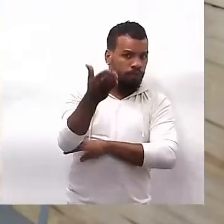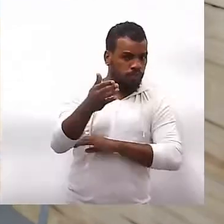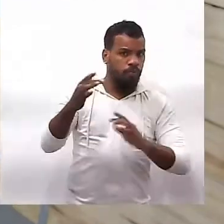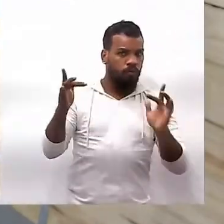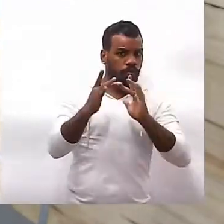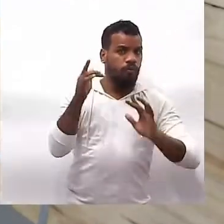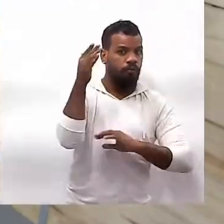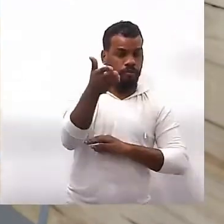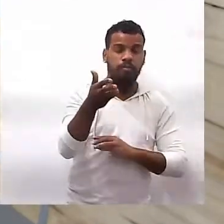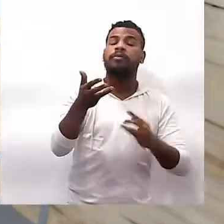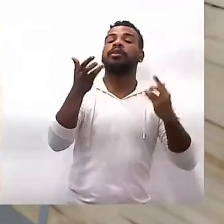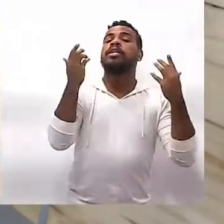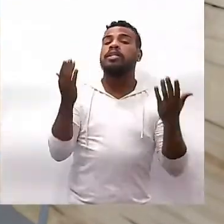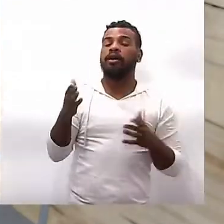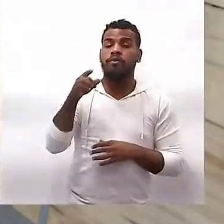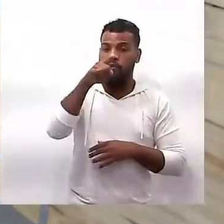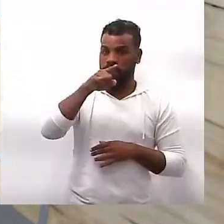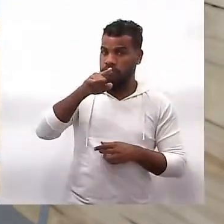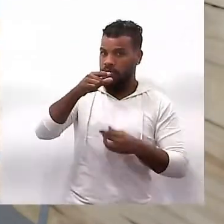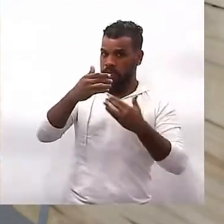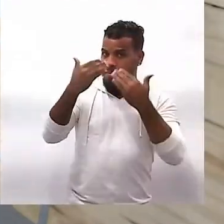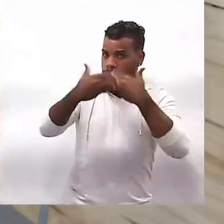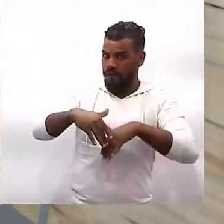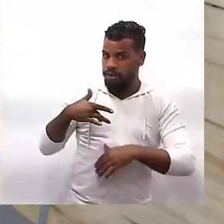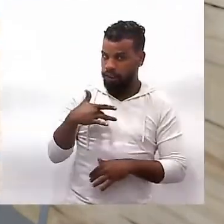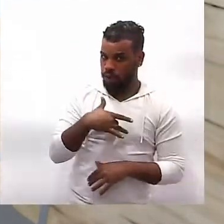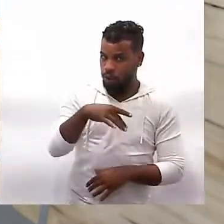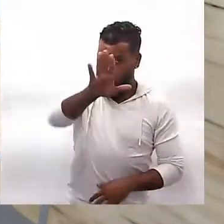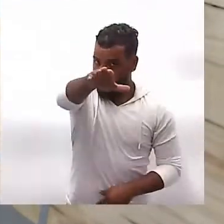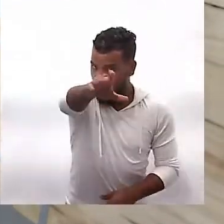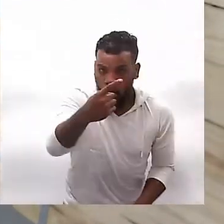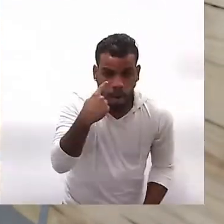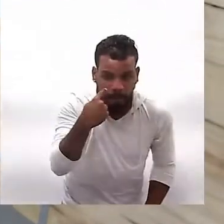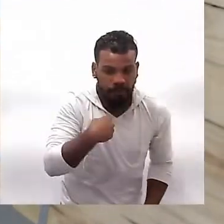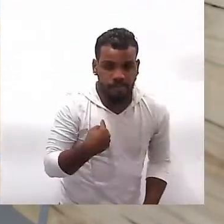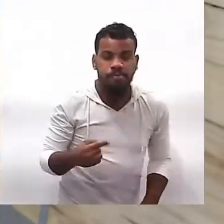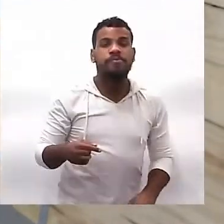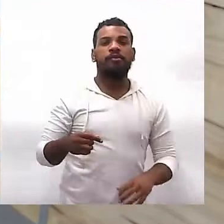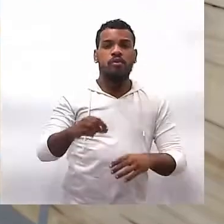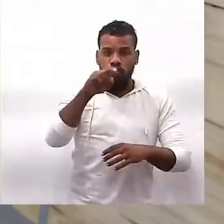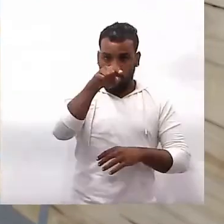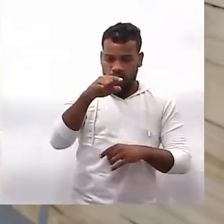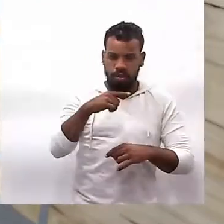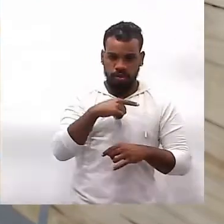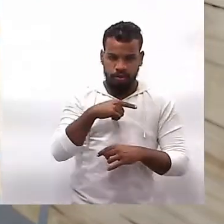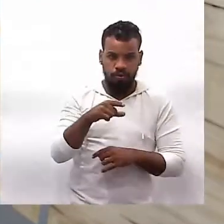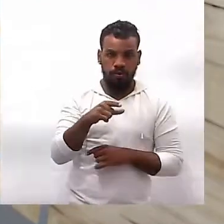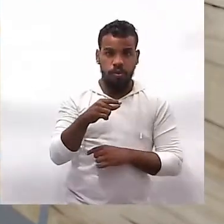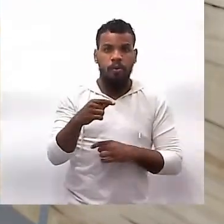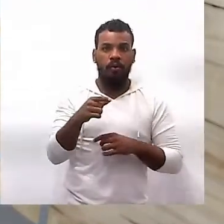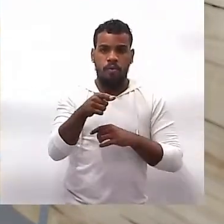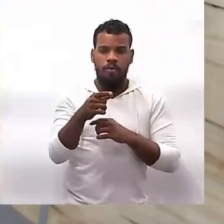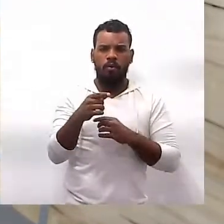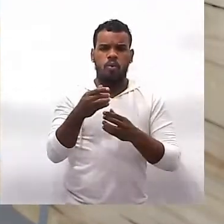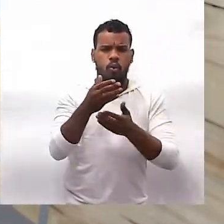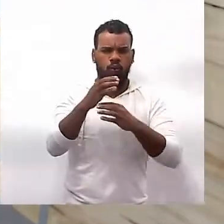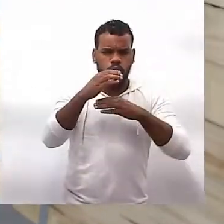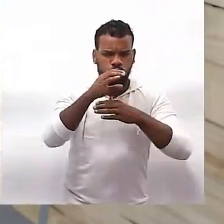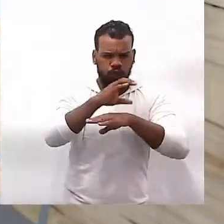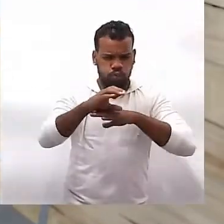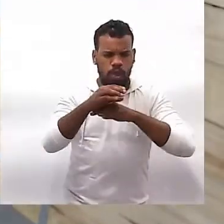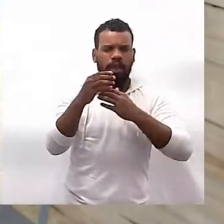E assim, você que vai fazer a prova de saúde, ei, olha pra mim, você que tem um peso grande no seu curso, no caderno